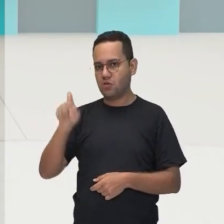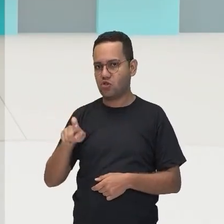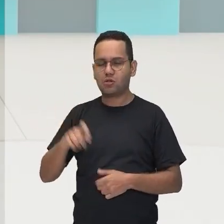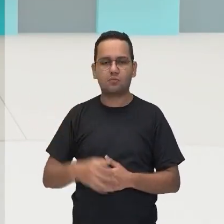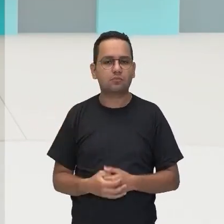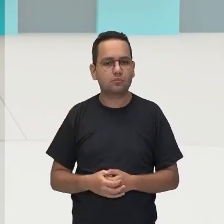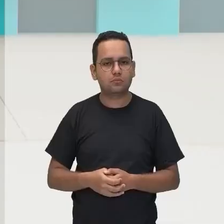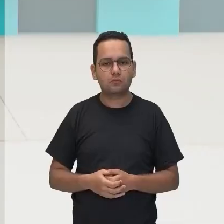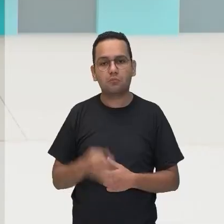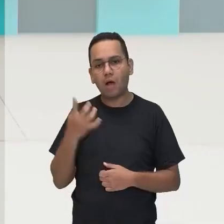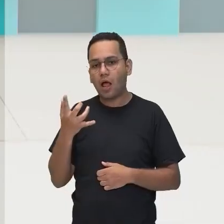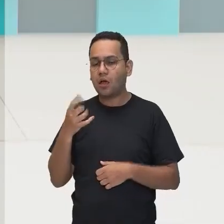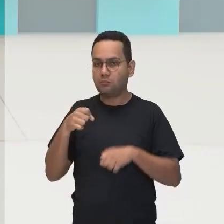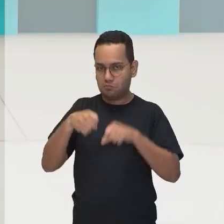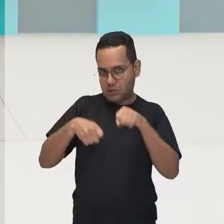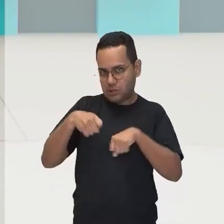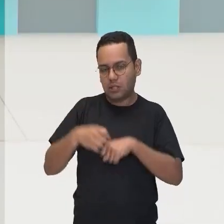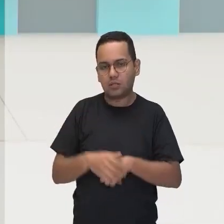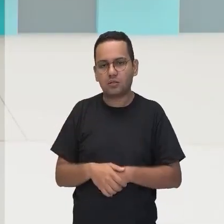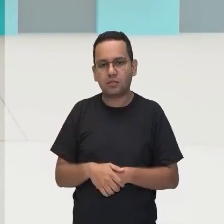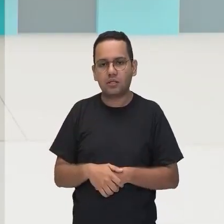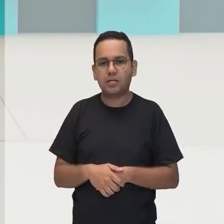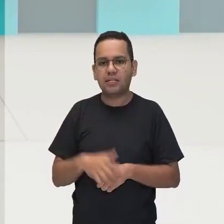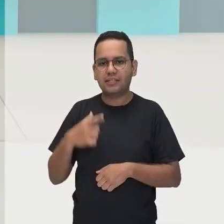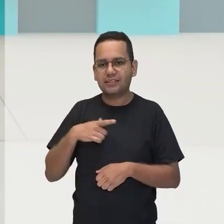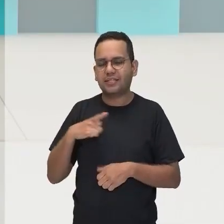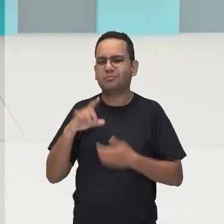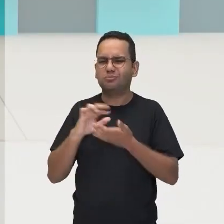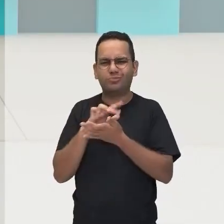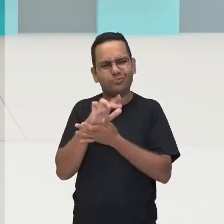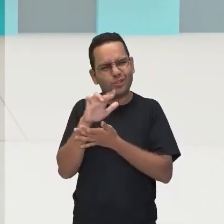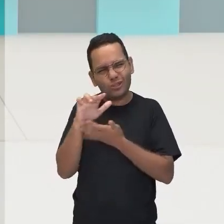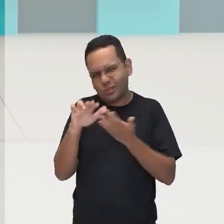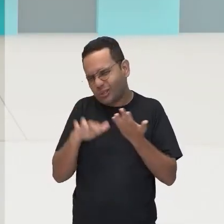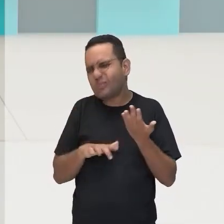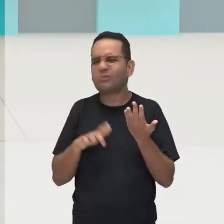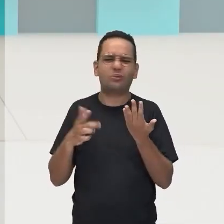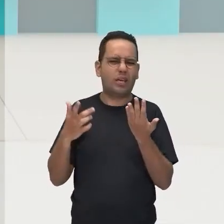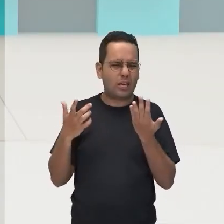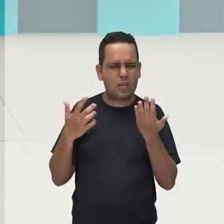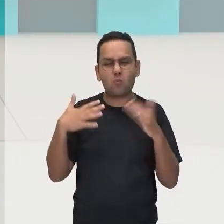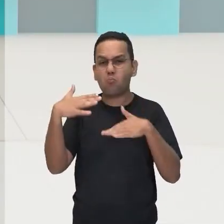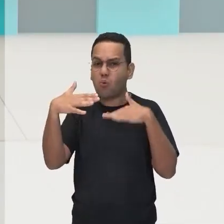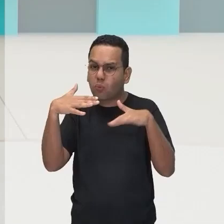dessa bike, você vai ali transpondo essas barreiras, fazendo